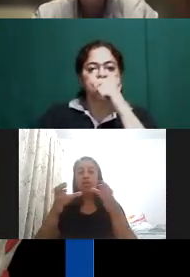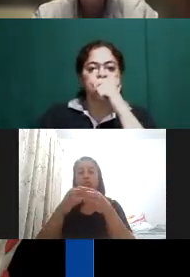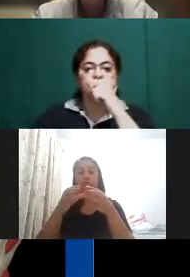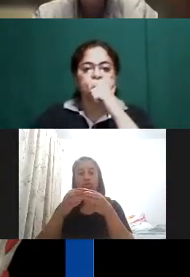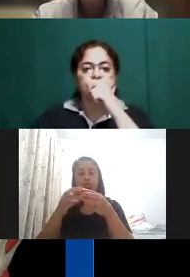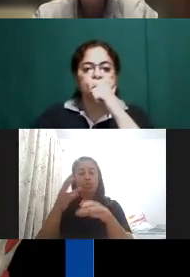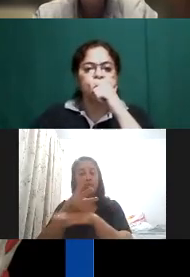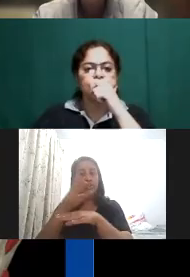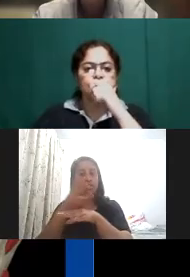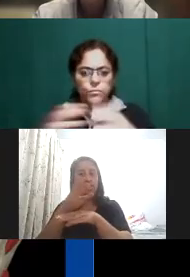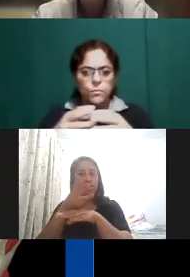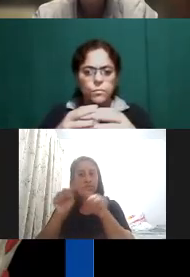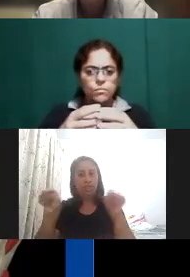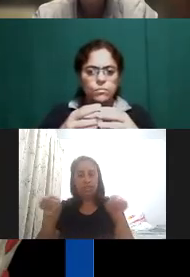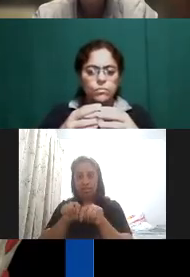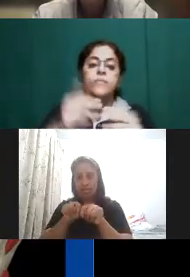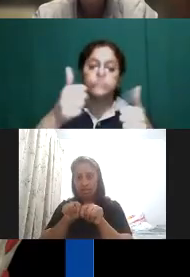Tá combinado?